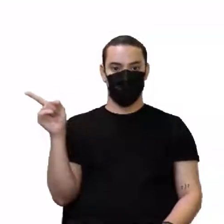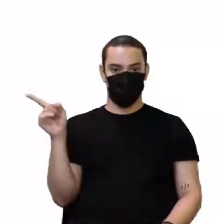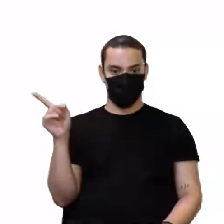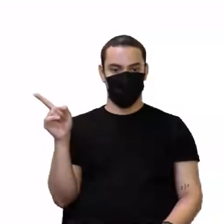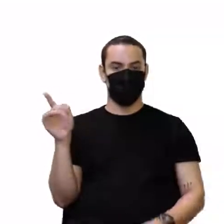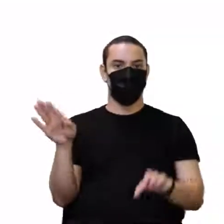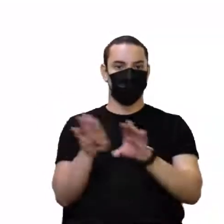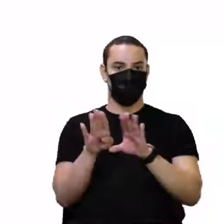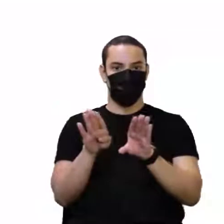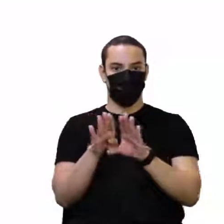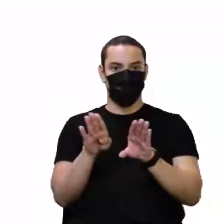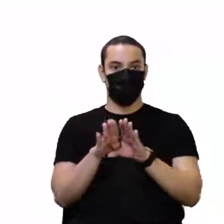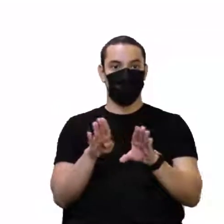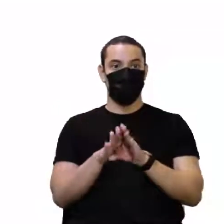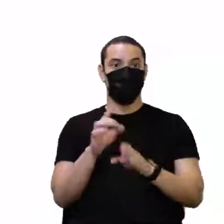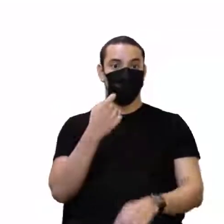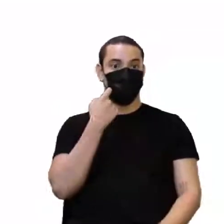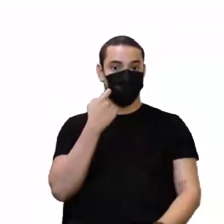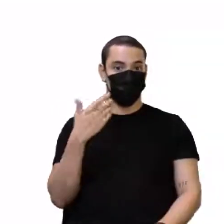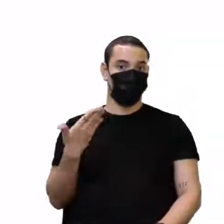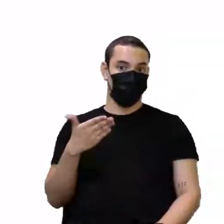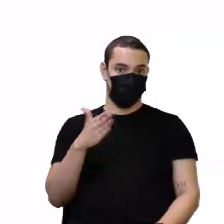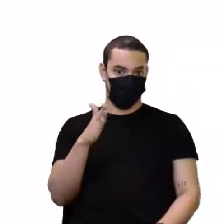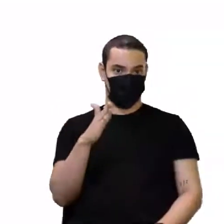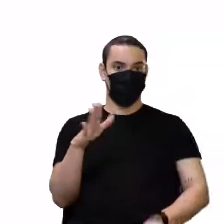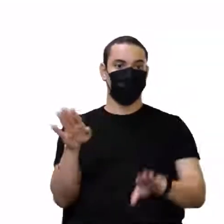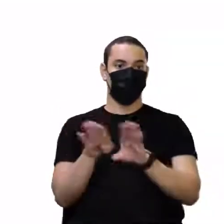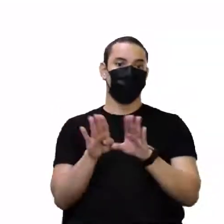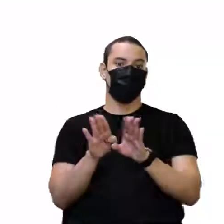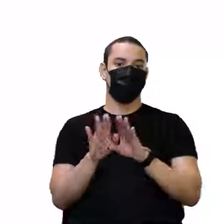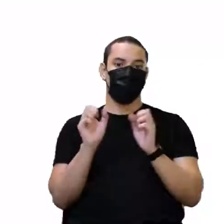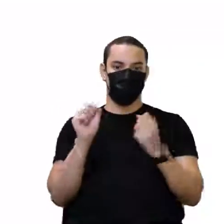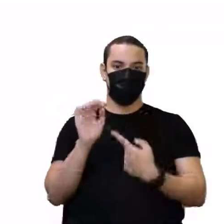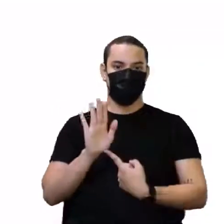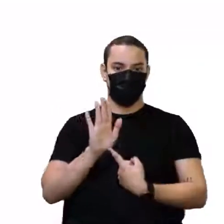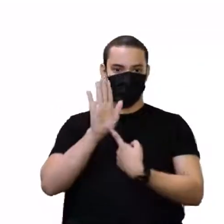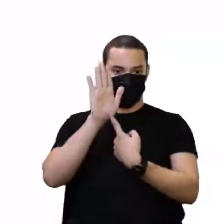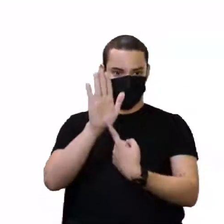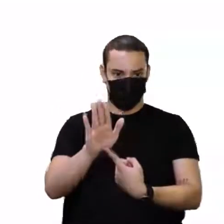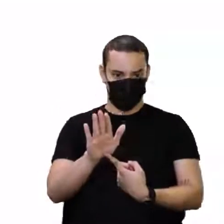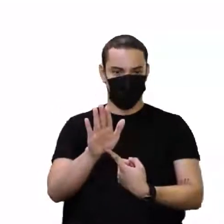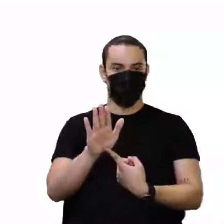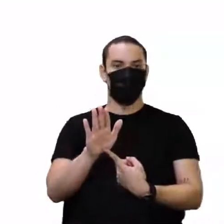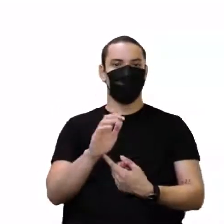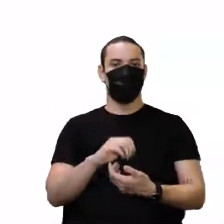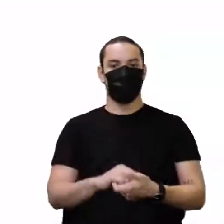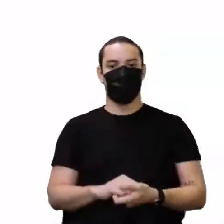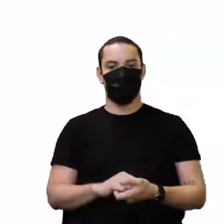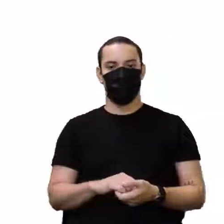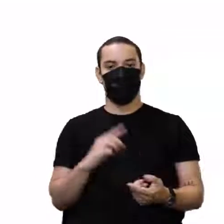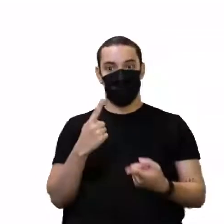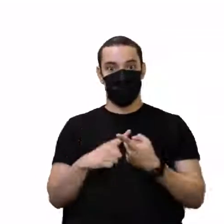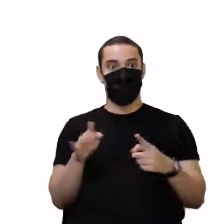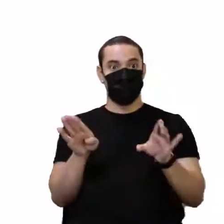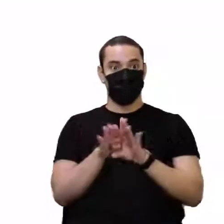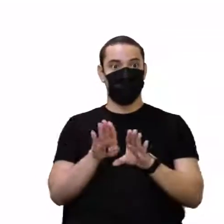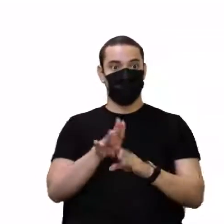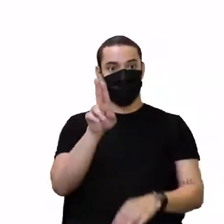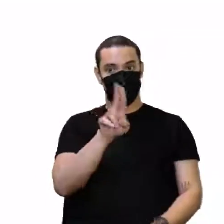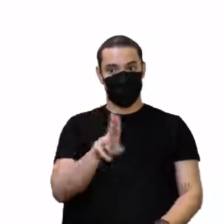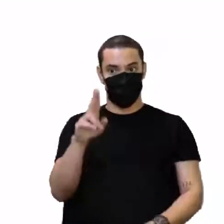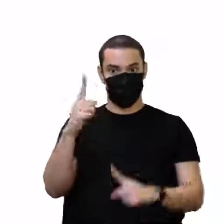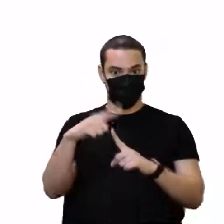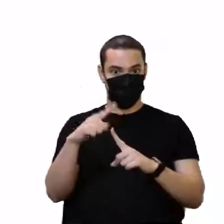também se camuflando. Aí a gente pode comparar também essa questão das nossas arraias, né? Que também utilizam esse tipo